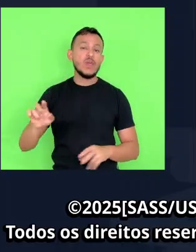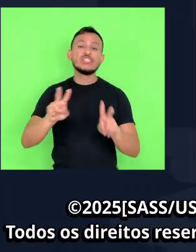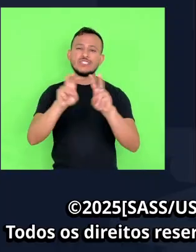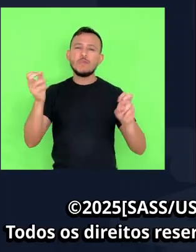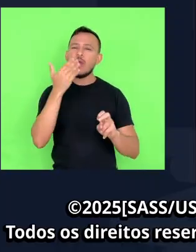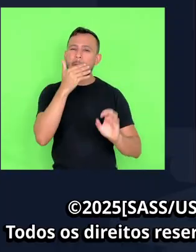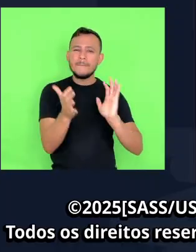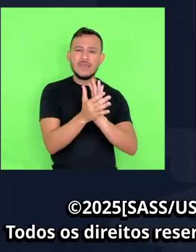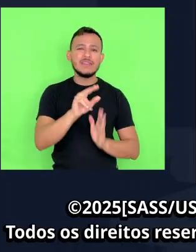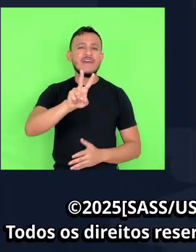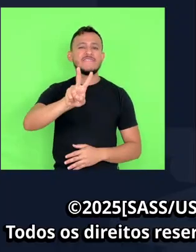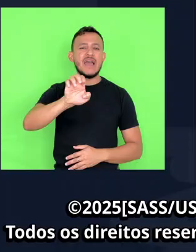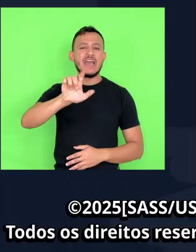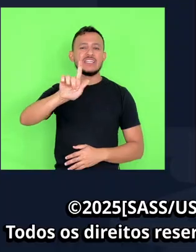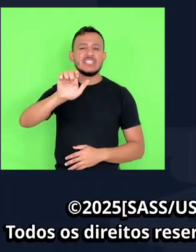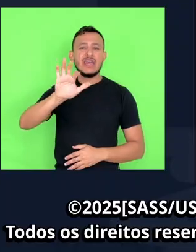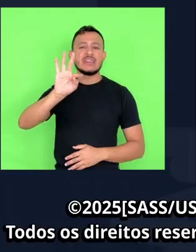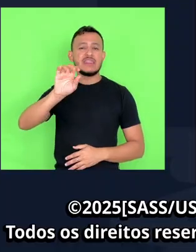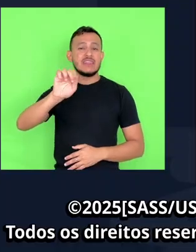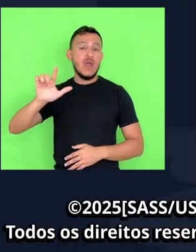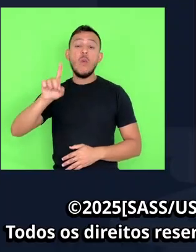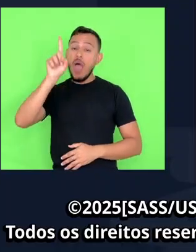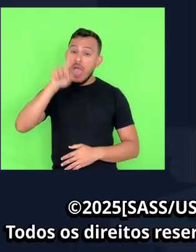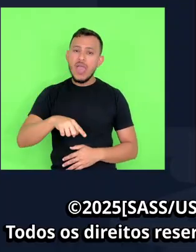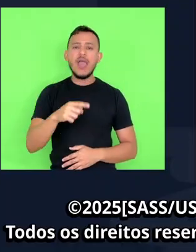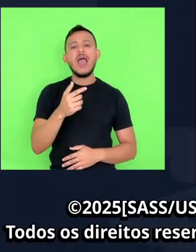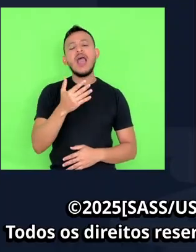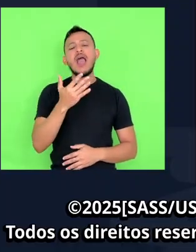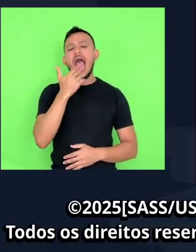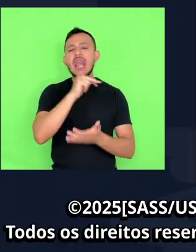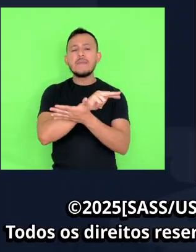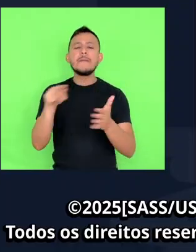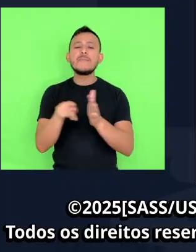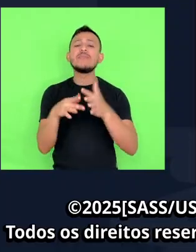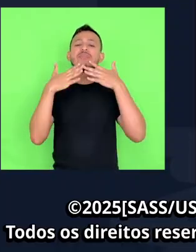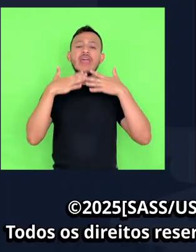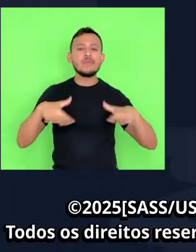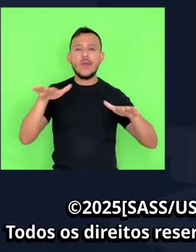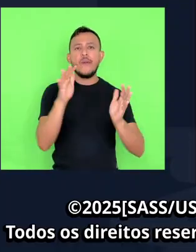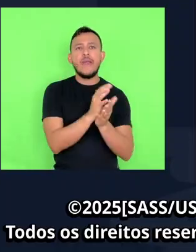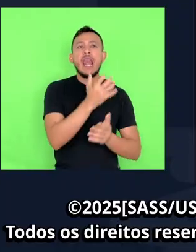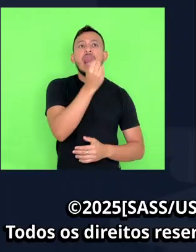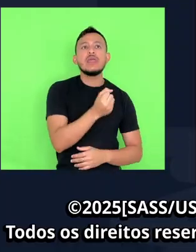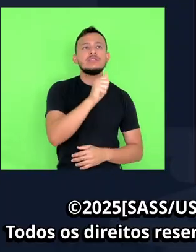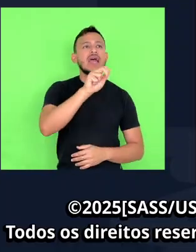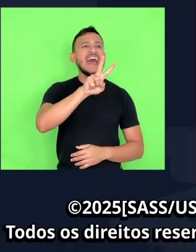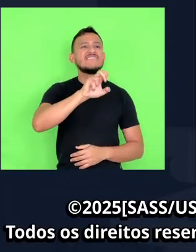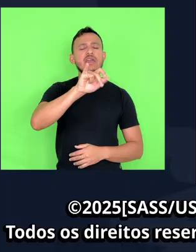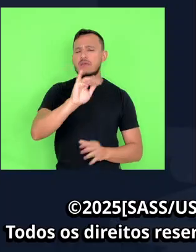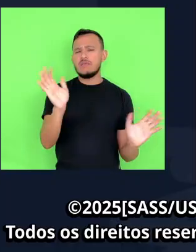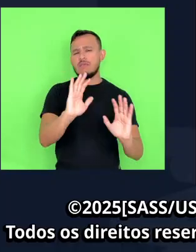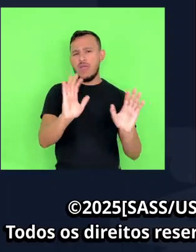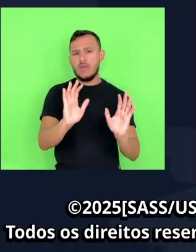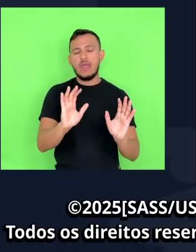origem vegetal, são os alimentos mais in natura possível. Não estou falando de leite de aveia,